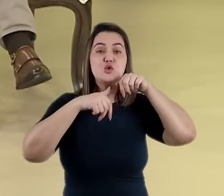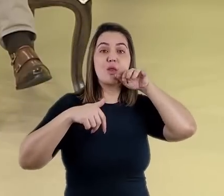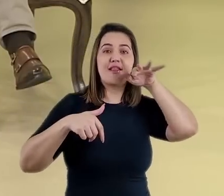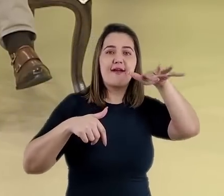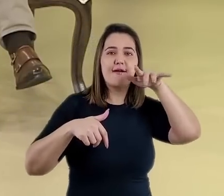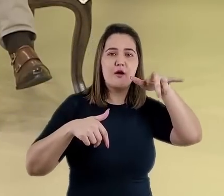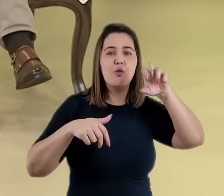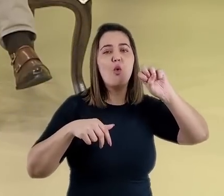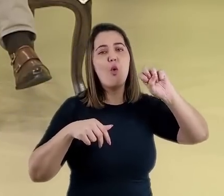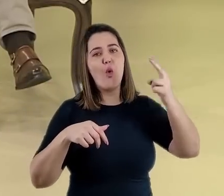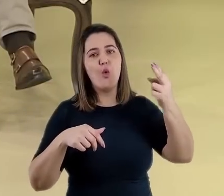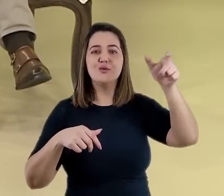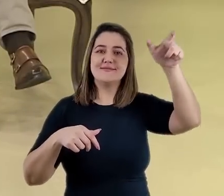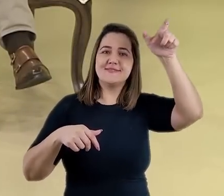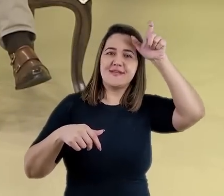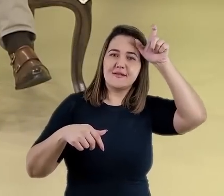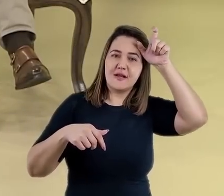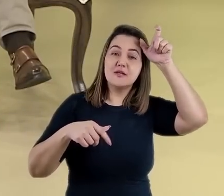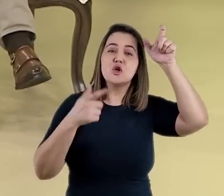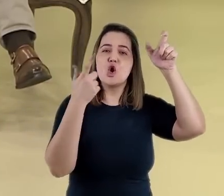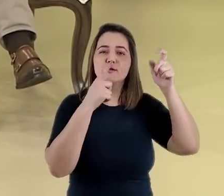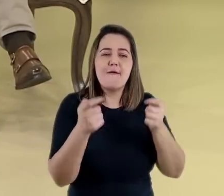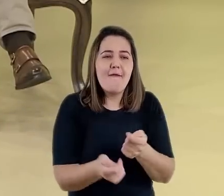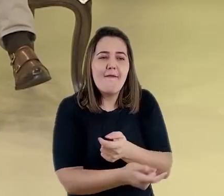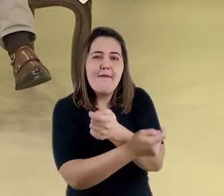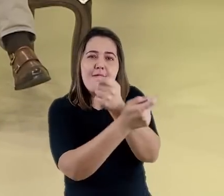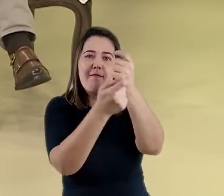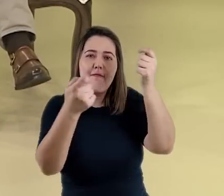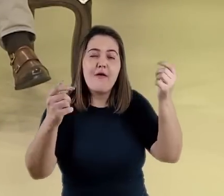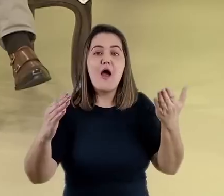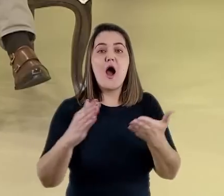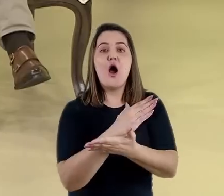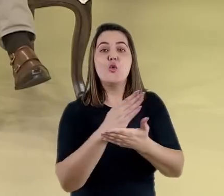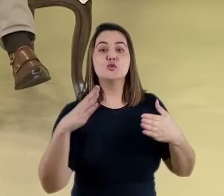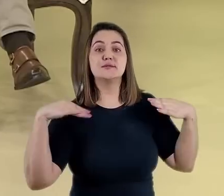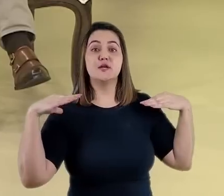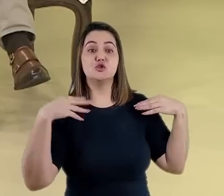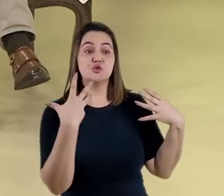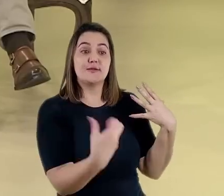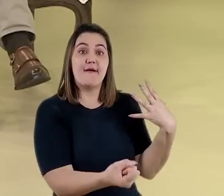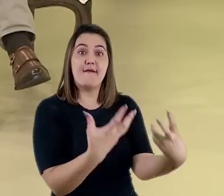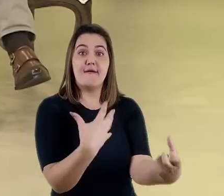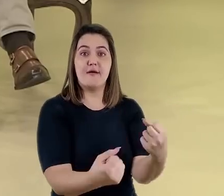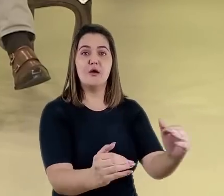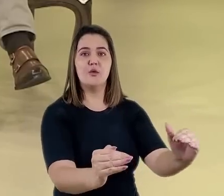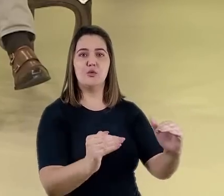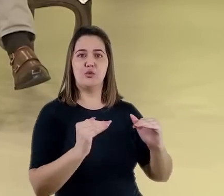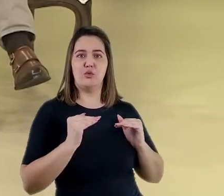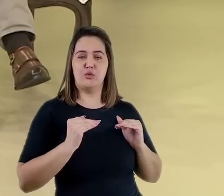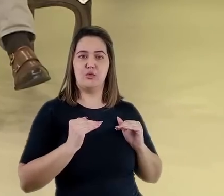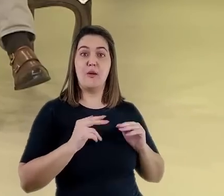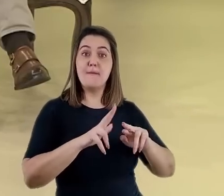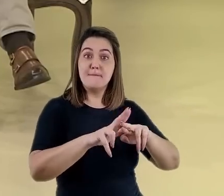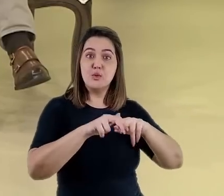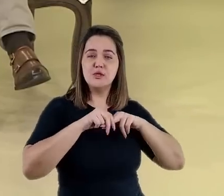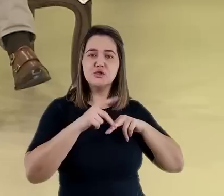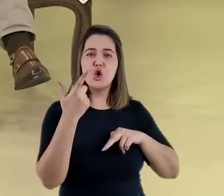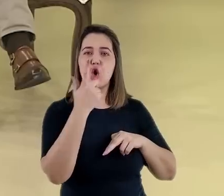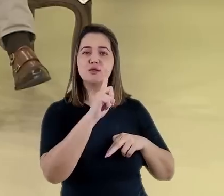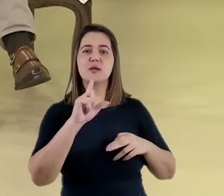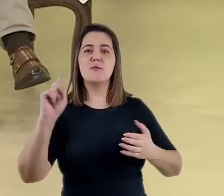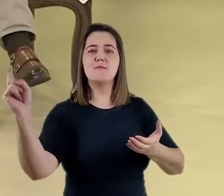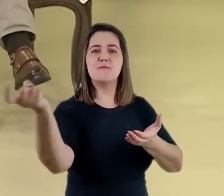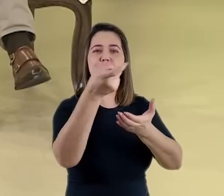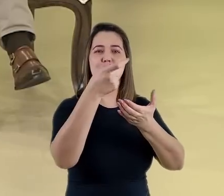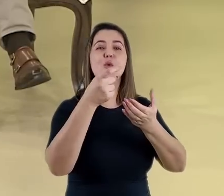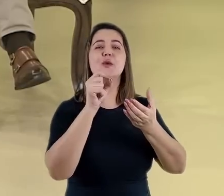alguns anjos consigo que se ajuntaram em sua rebelião. Daí a referência, tanto em Daniel quanto no Apocalipse, sobre o fato de